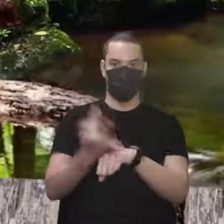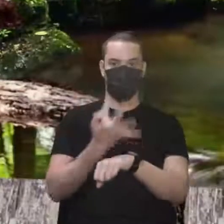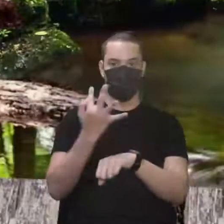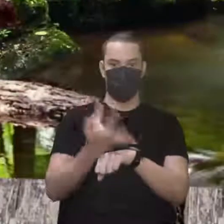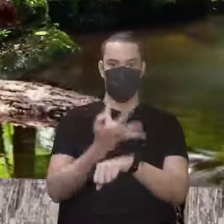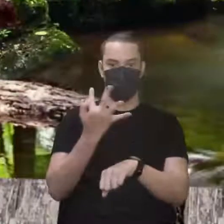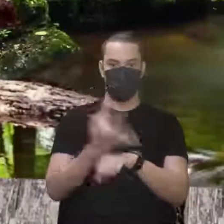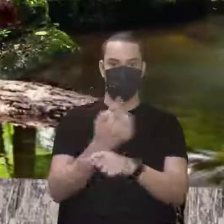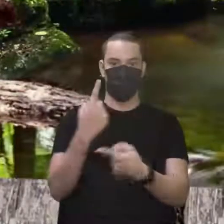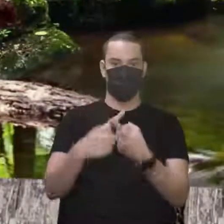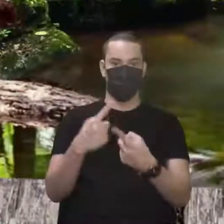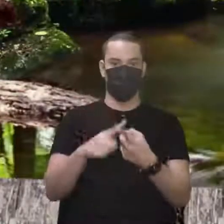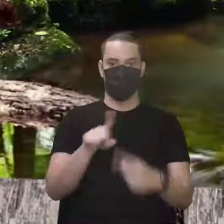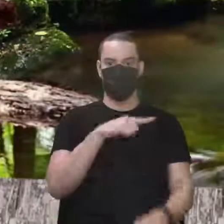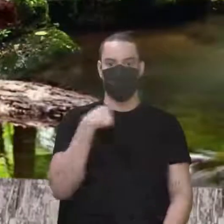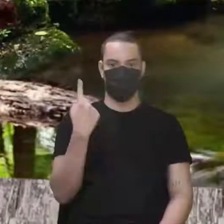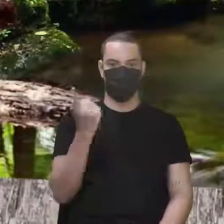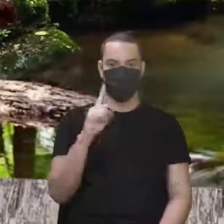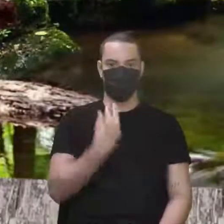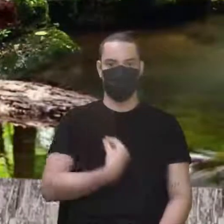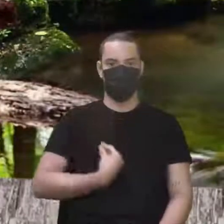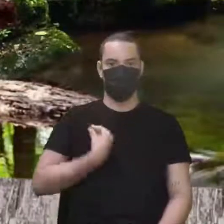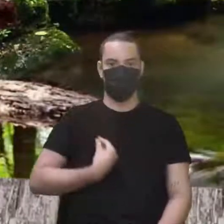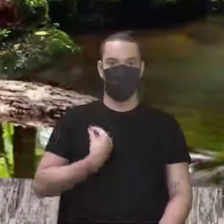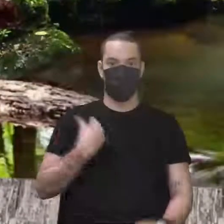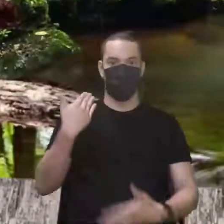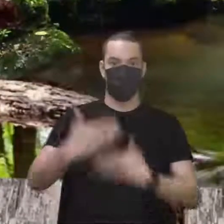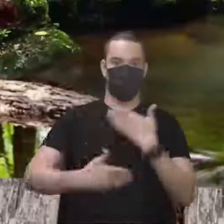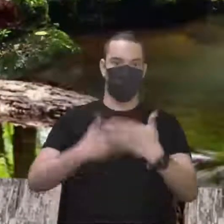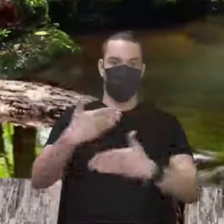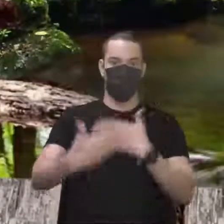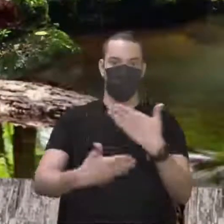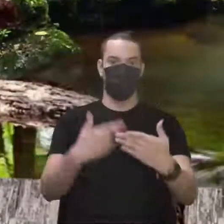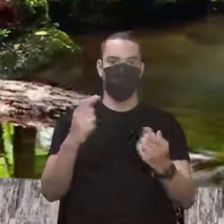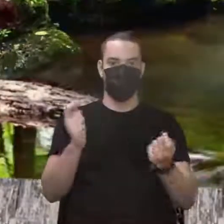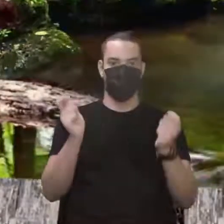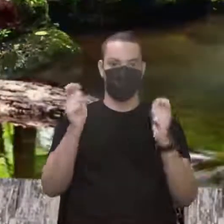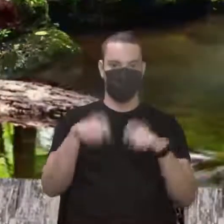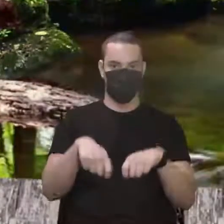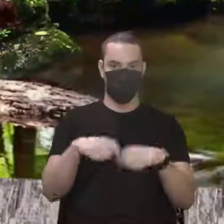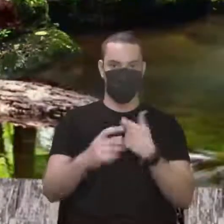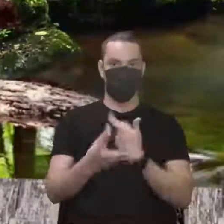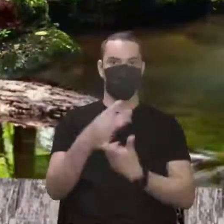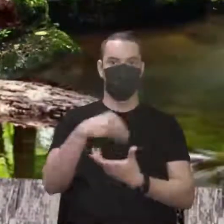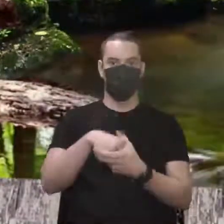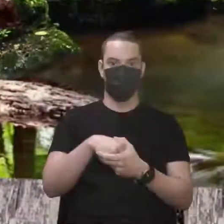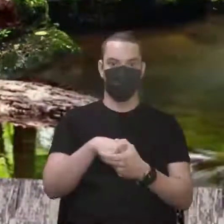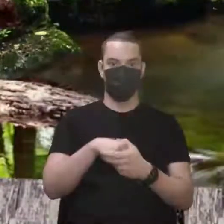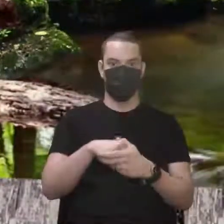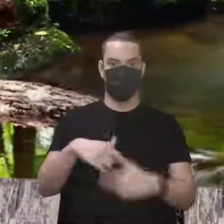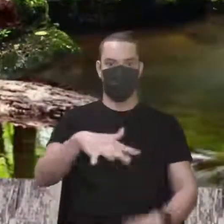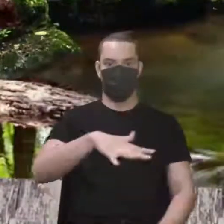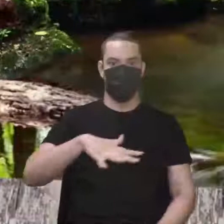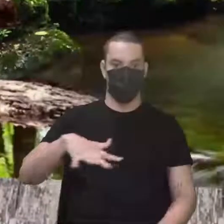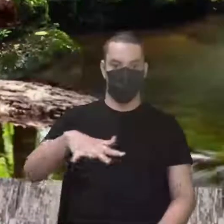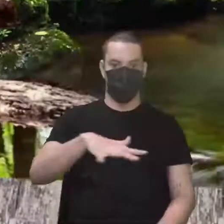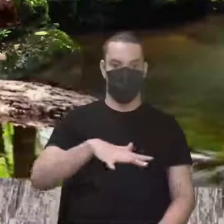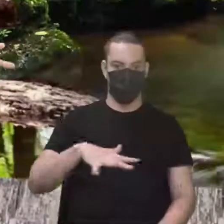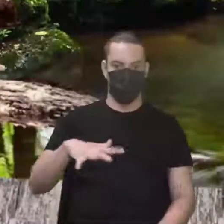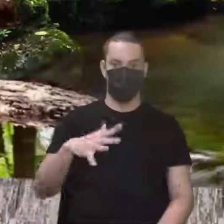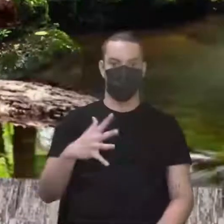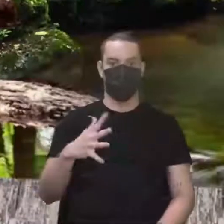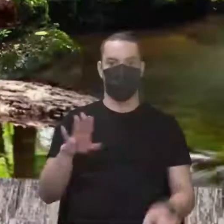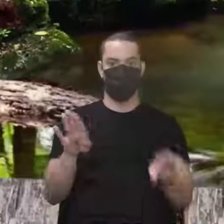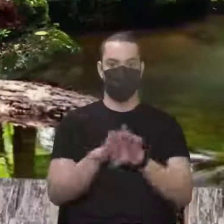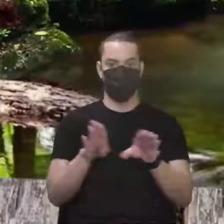Resistências. As que não morrerem, sobreviverem, permanecerem, podem estar no organismo ou pode estar no ambiente infeccionando